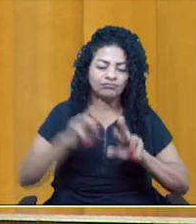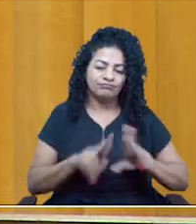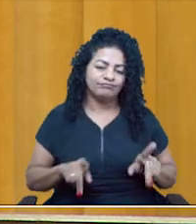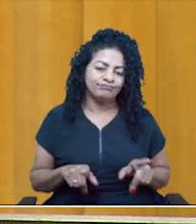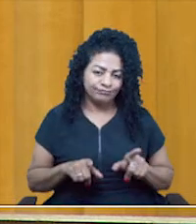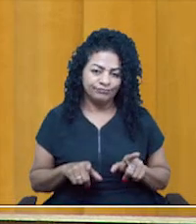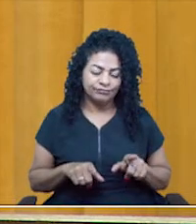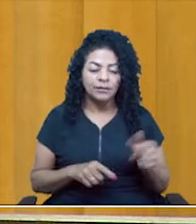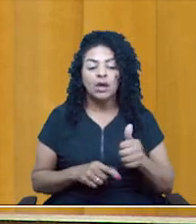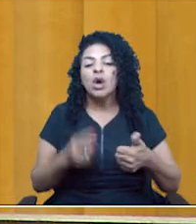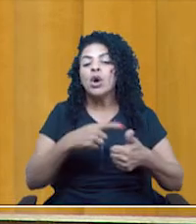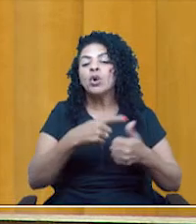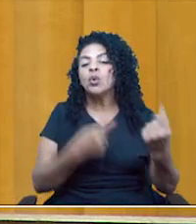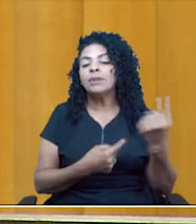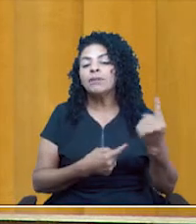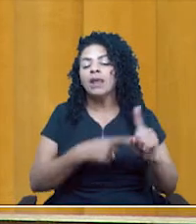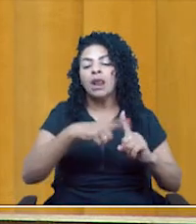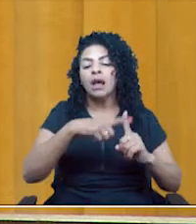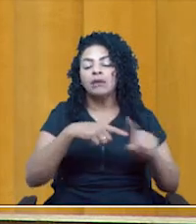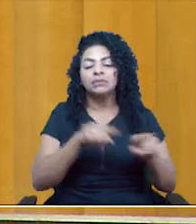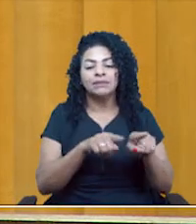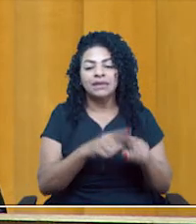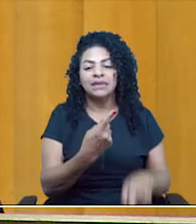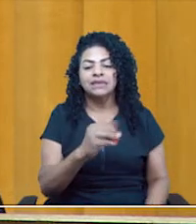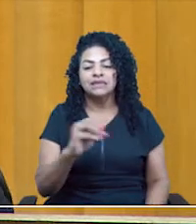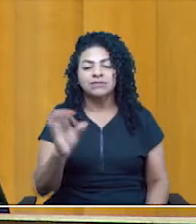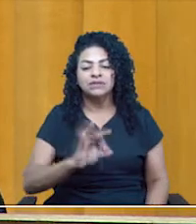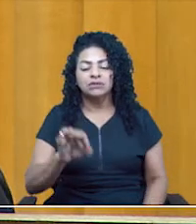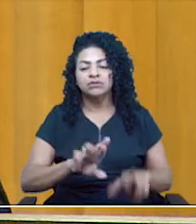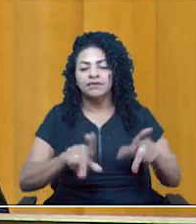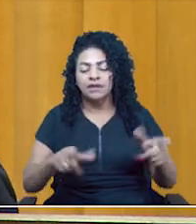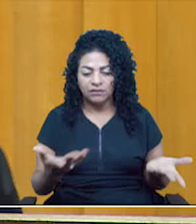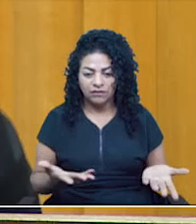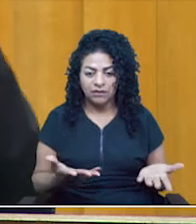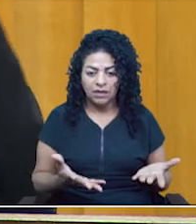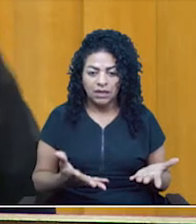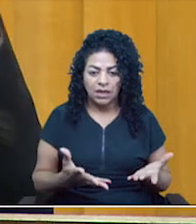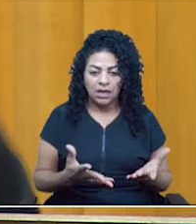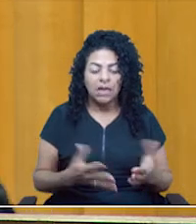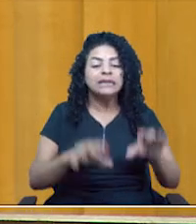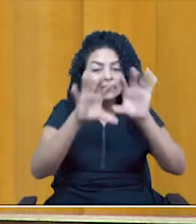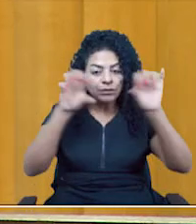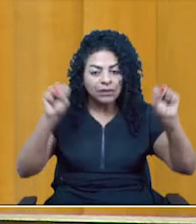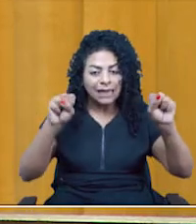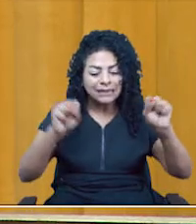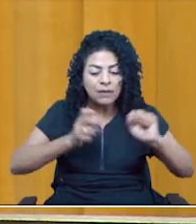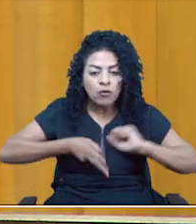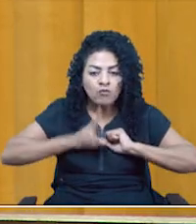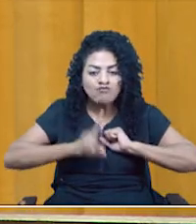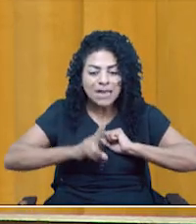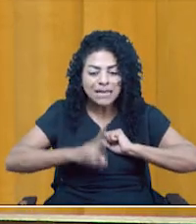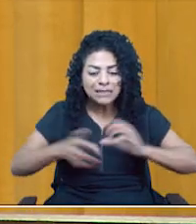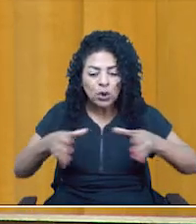nas médias, no mínimo 100% diferente. Dentro dos mesmos tribunais, isto é, vamos pegar o nosso tribunal hipotético